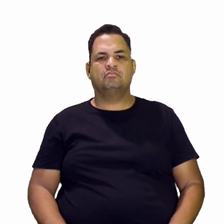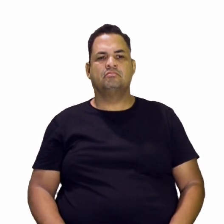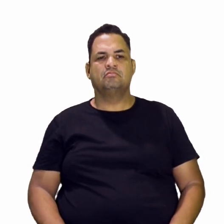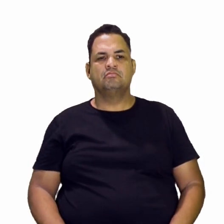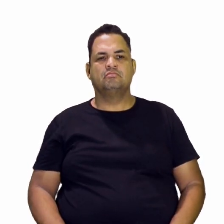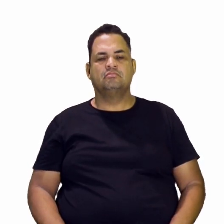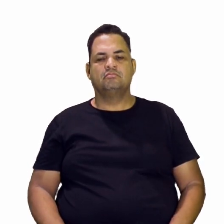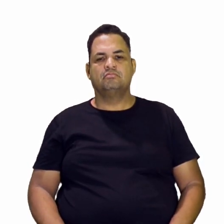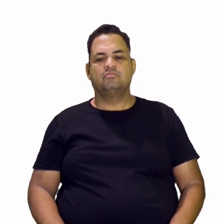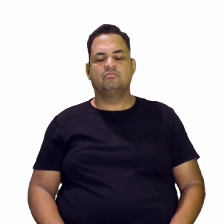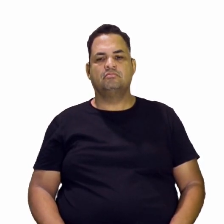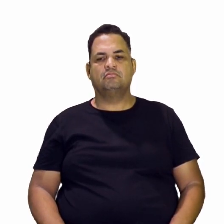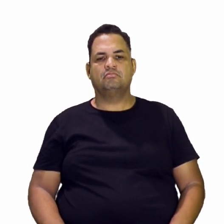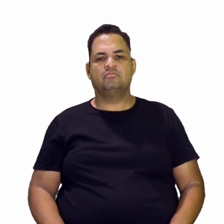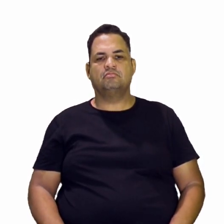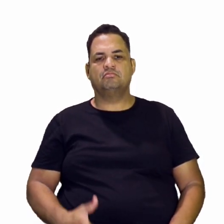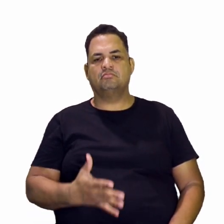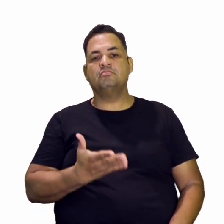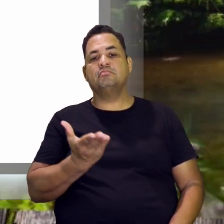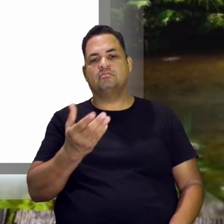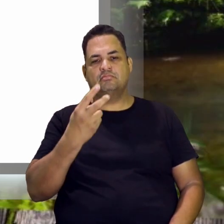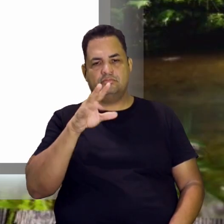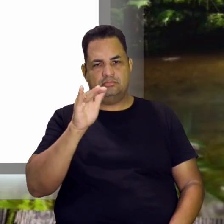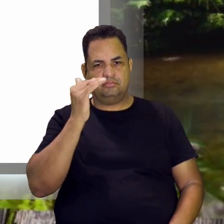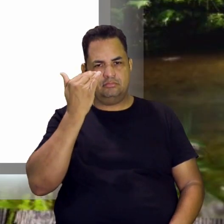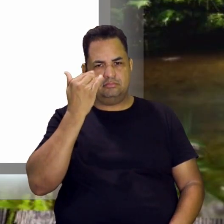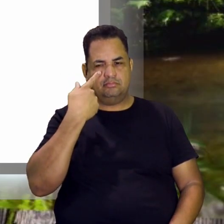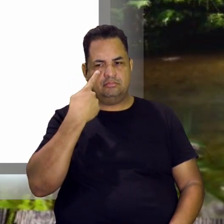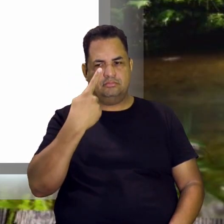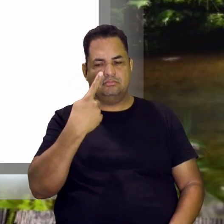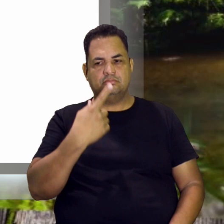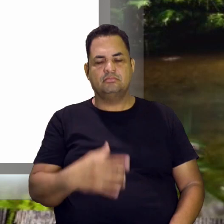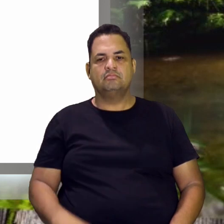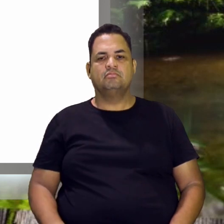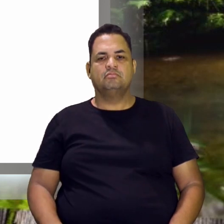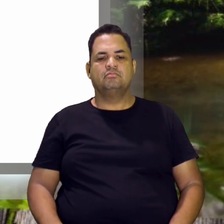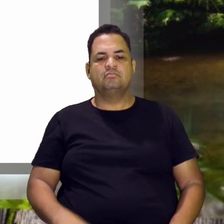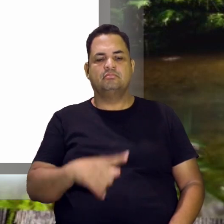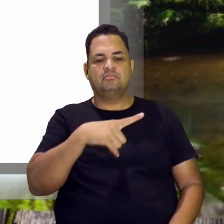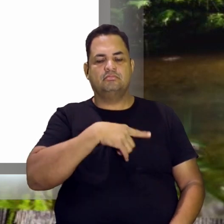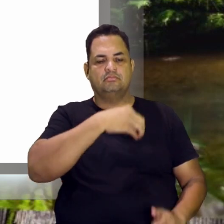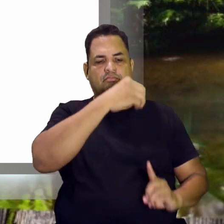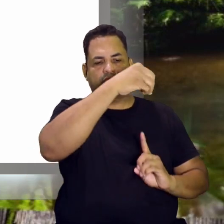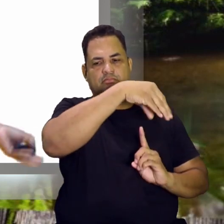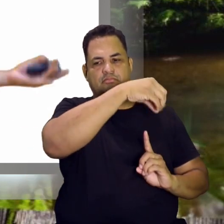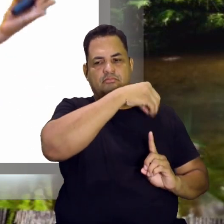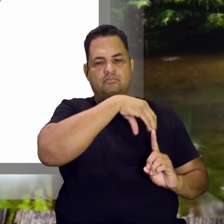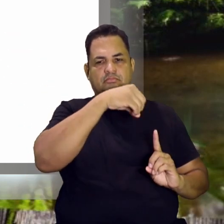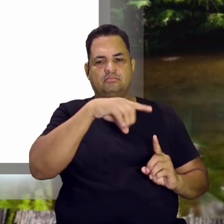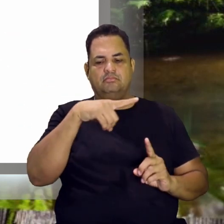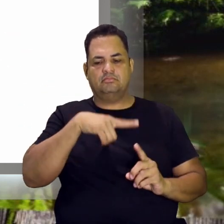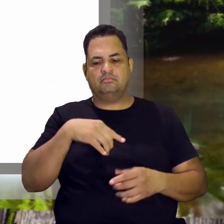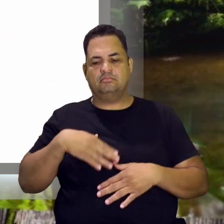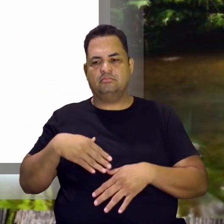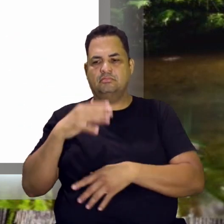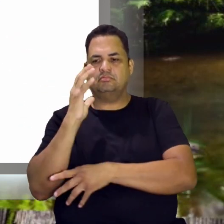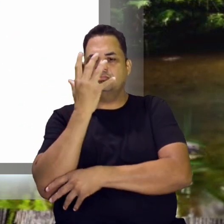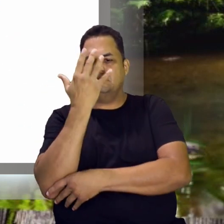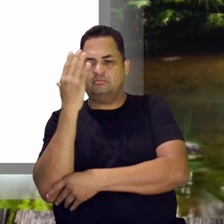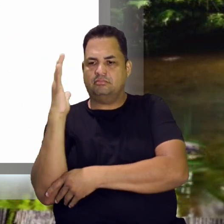diferencie-os. Olha aqui para mim, querido aluno. Eu tenho um fungo e eu tenho uma